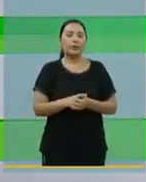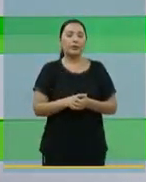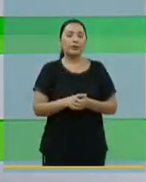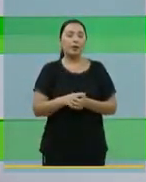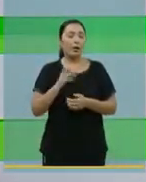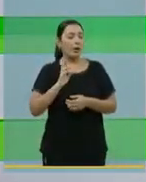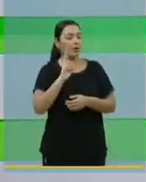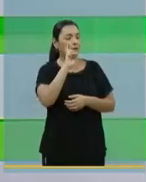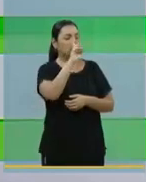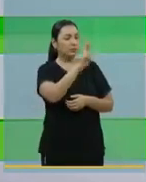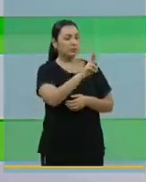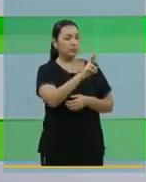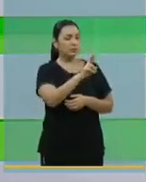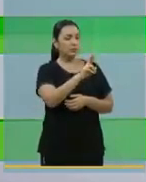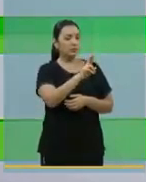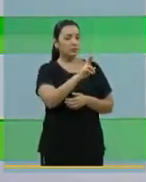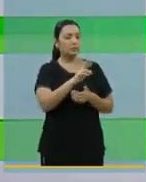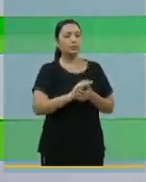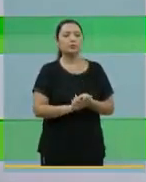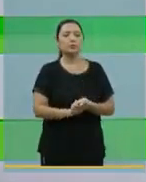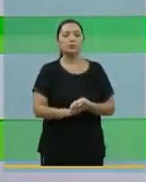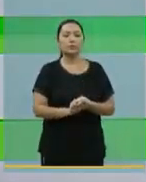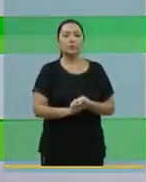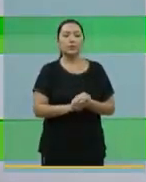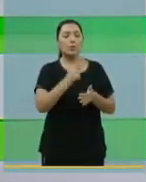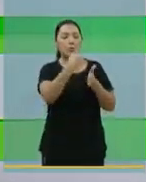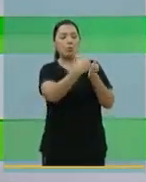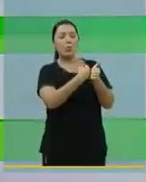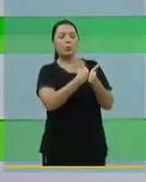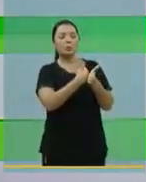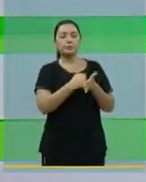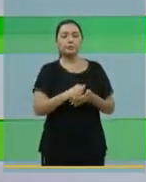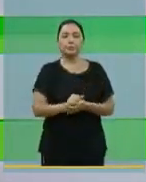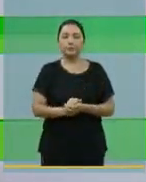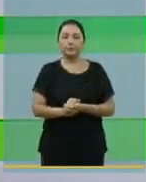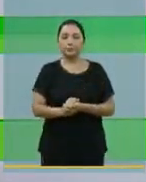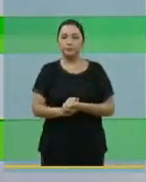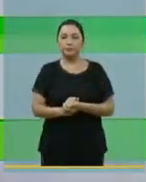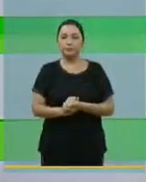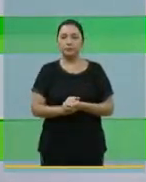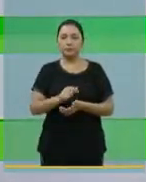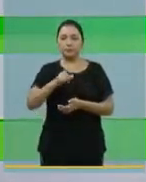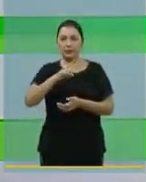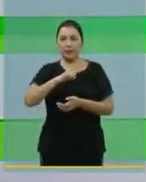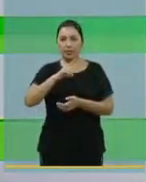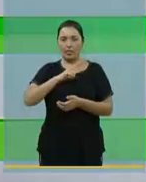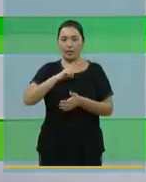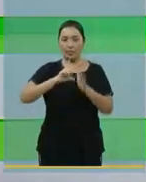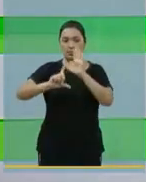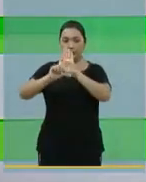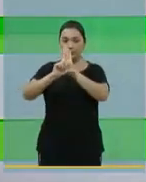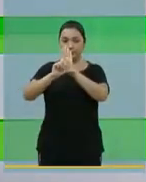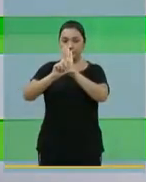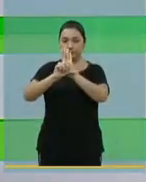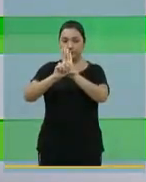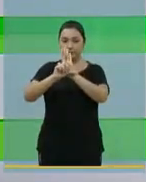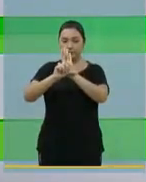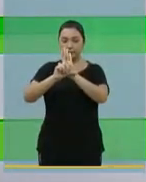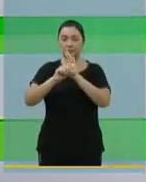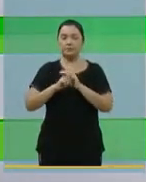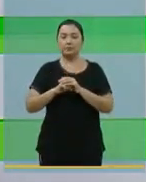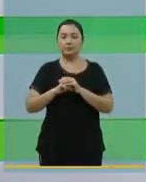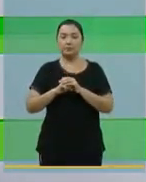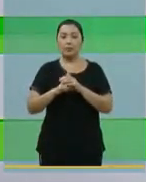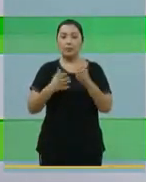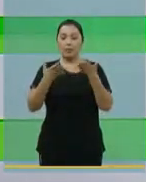em resposta a sua indagação nós temos uma legislação que defende